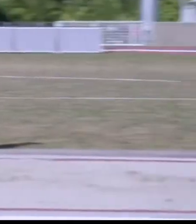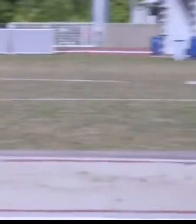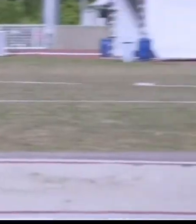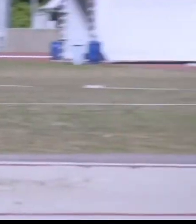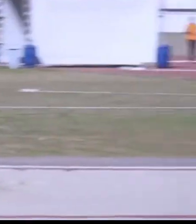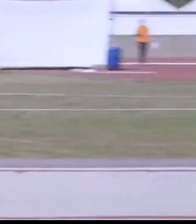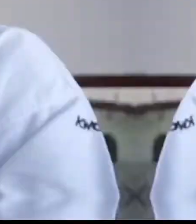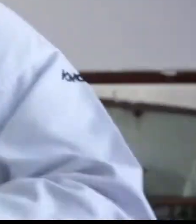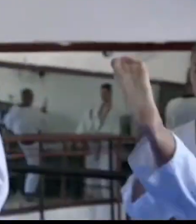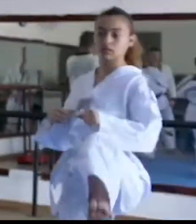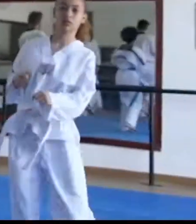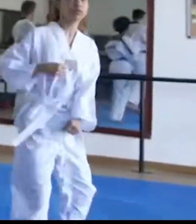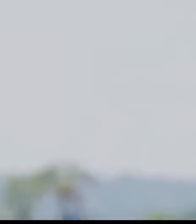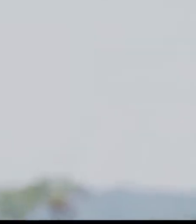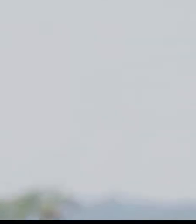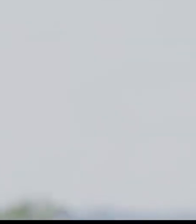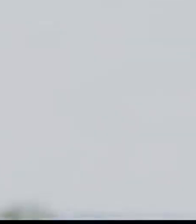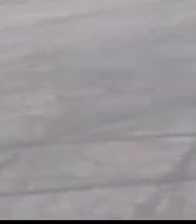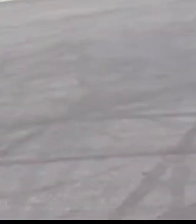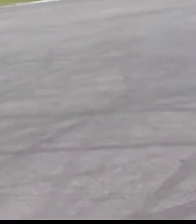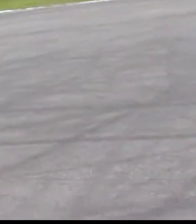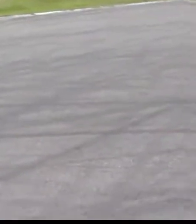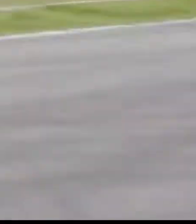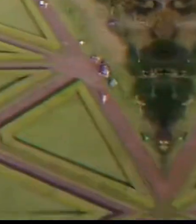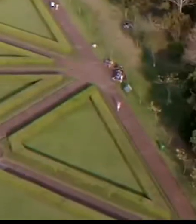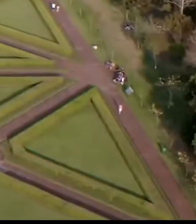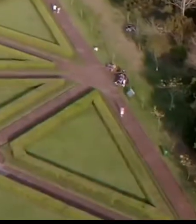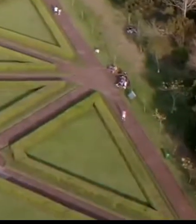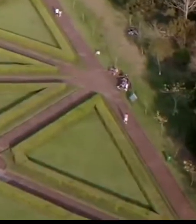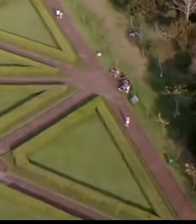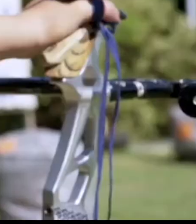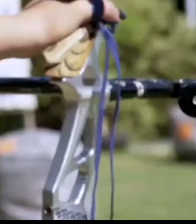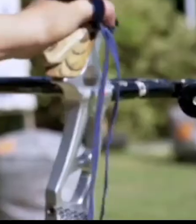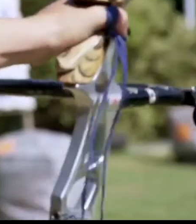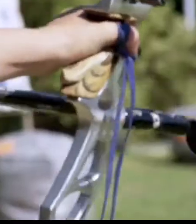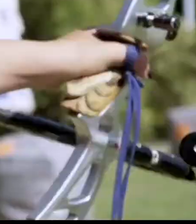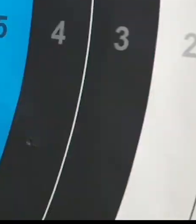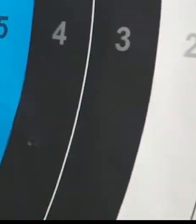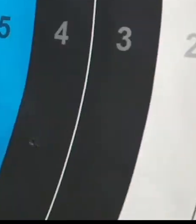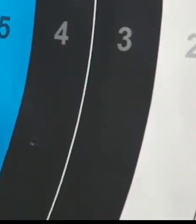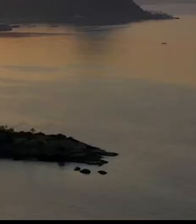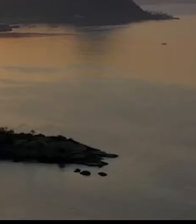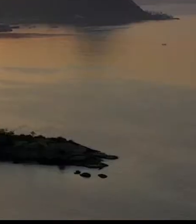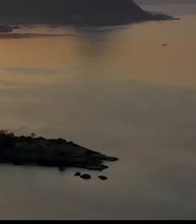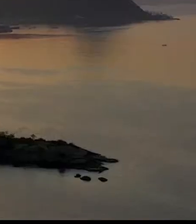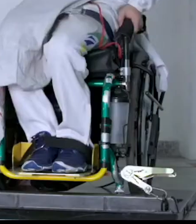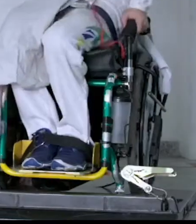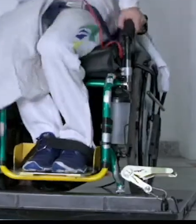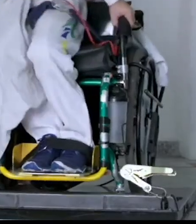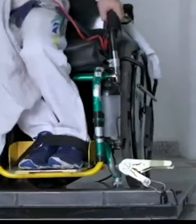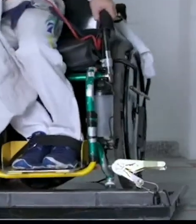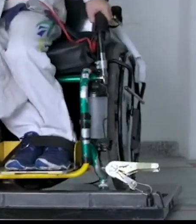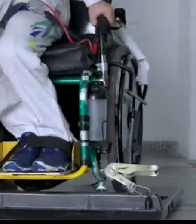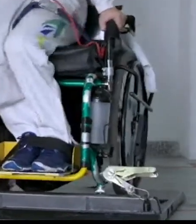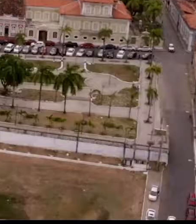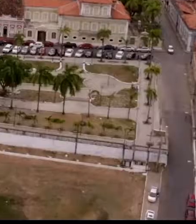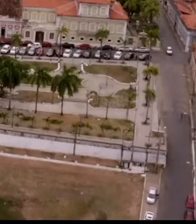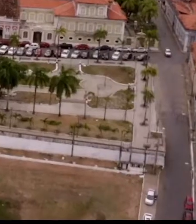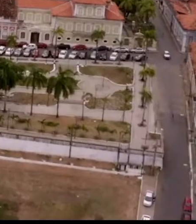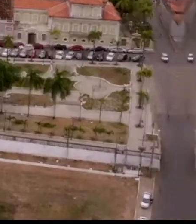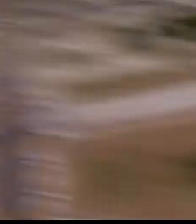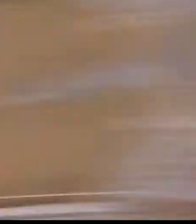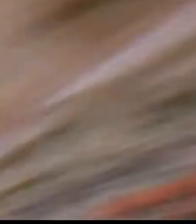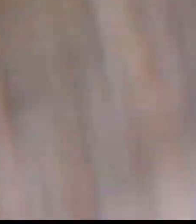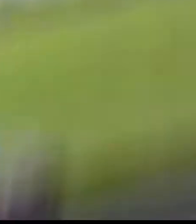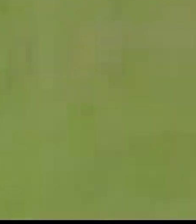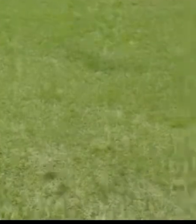salto. Pessoas lutando karatê. Ciclista em pista de corrida. Jardim Botânico de Curitiba. Mulher atirando com arco e flecha. Pôr do sol. Duas pessoas de cadeira de